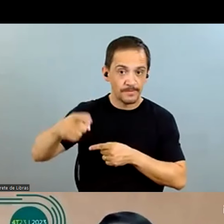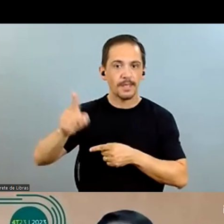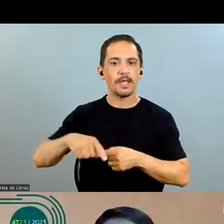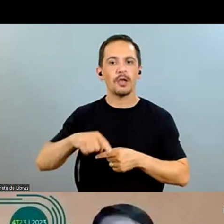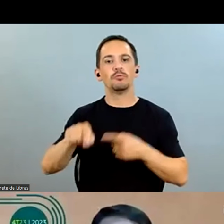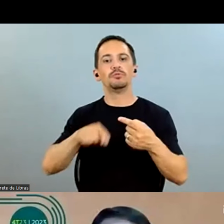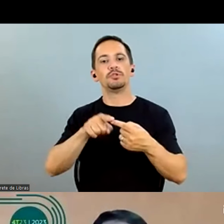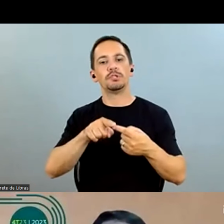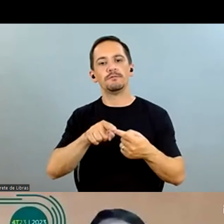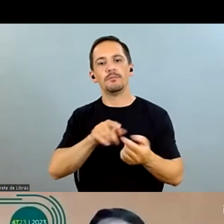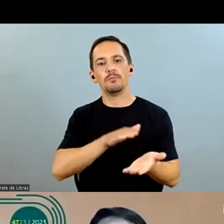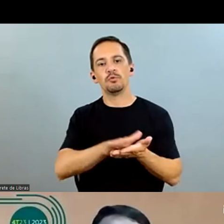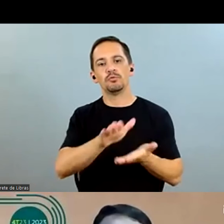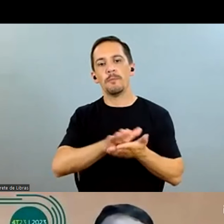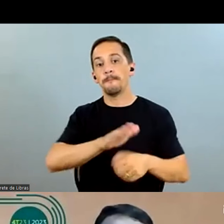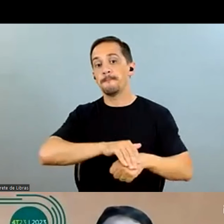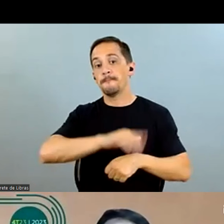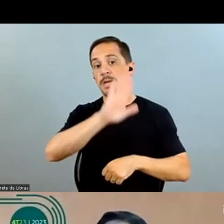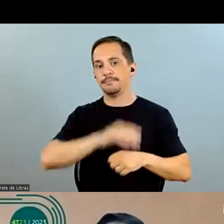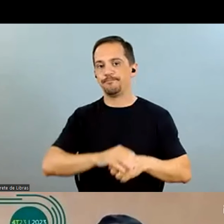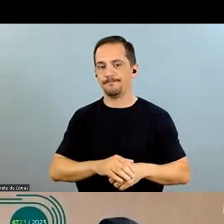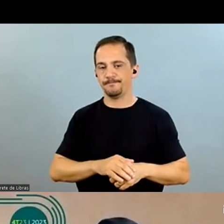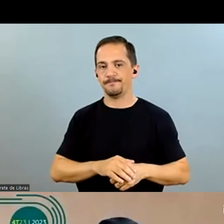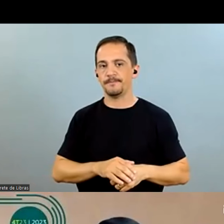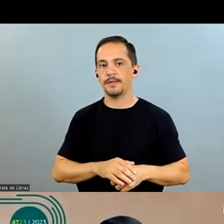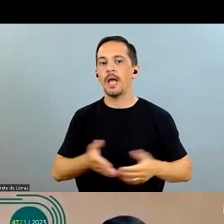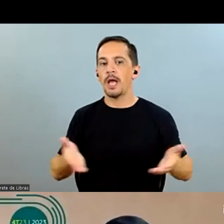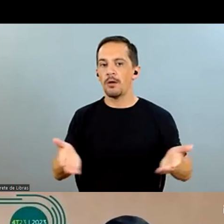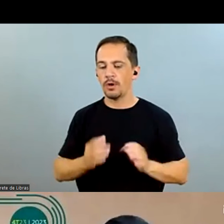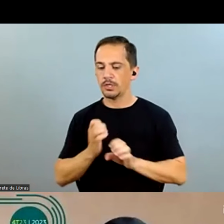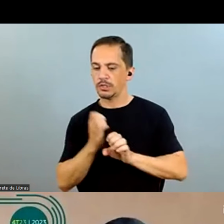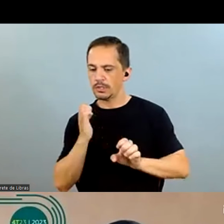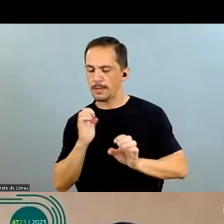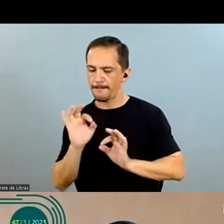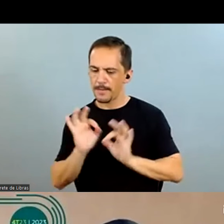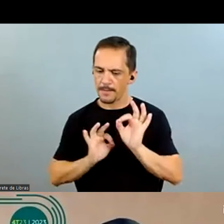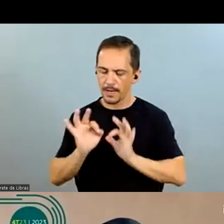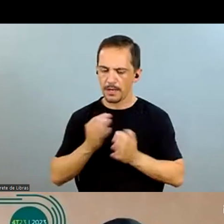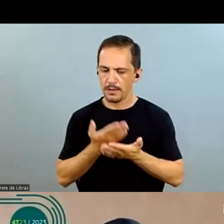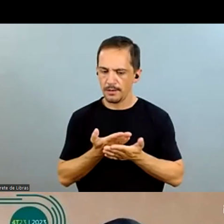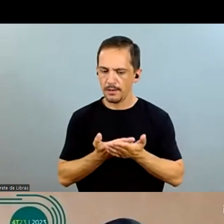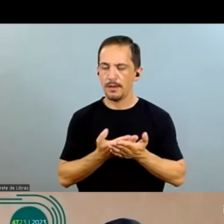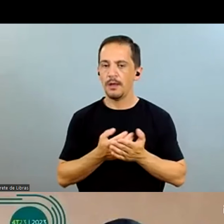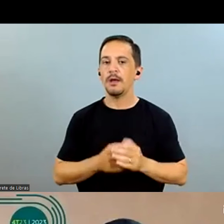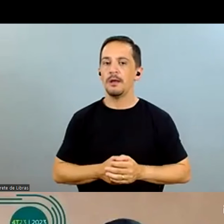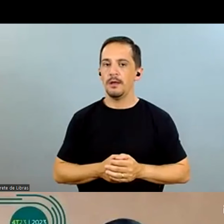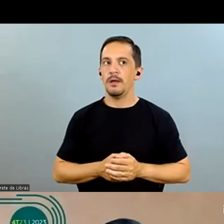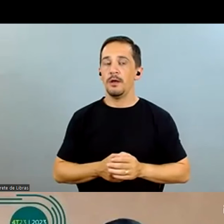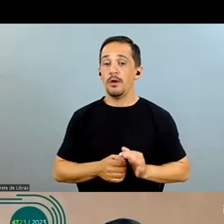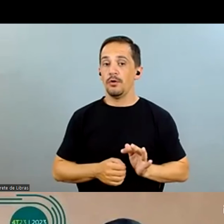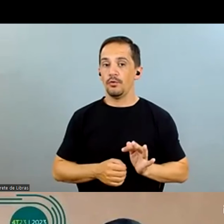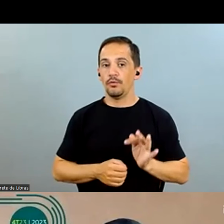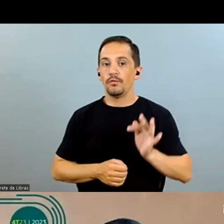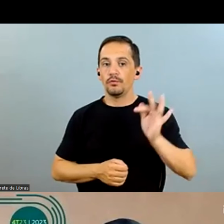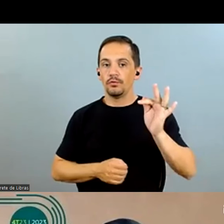esse que nós estamos trabalhando agora né Nós estamos na fase de engenharia como eu falei e devemos estar preparados para anunciar o mercado e